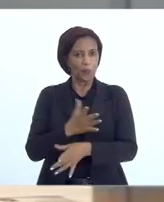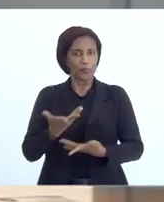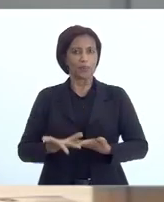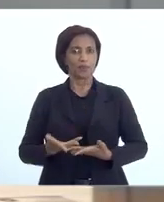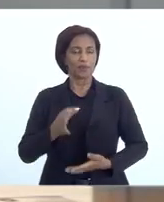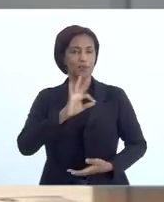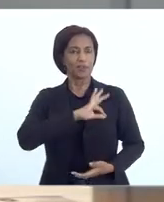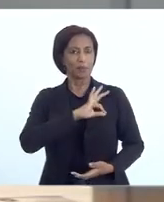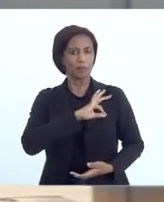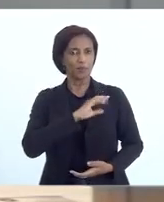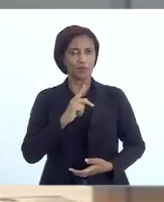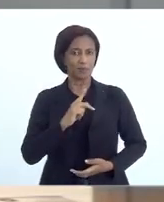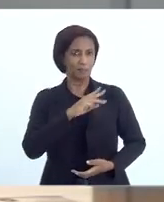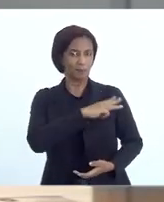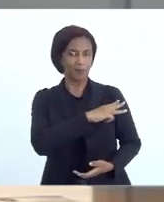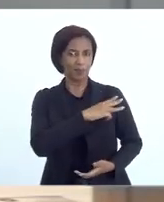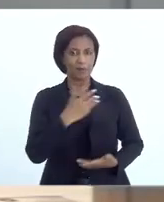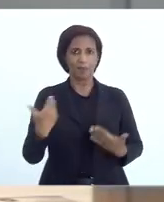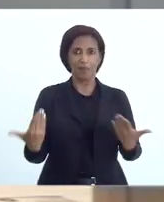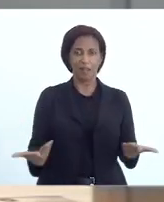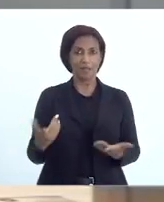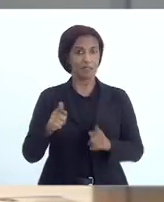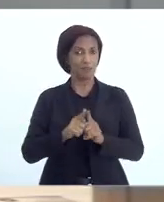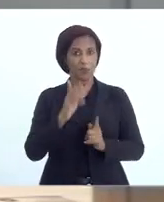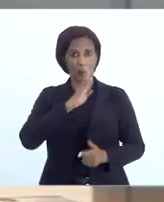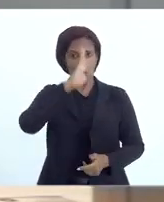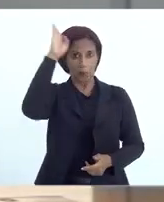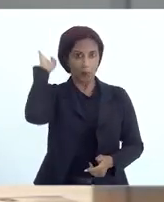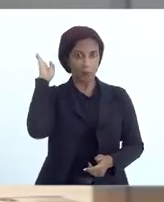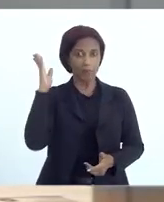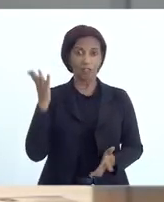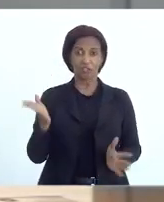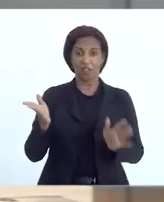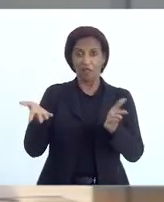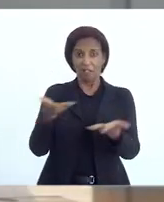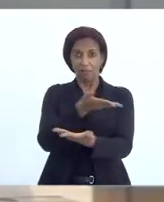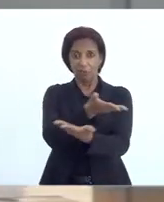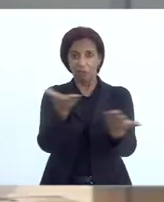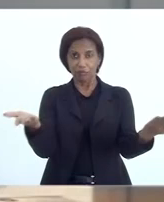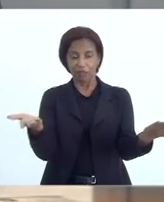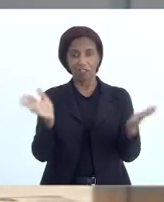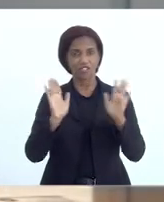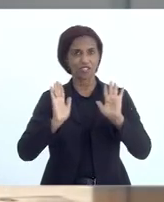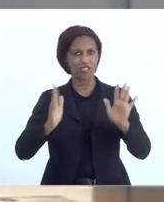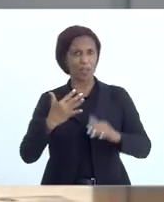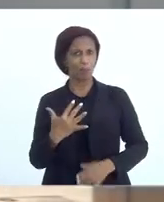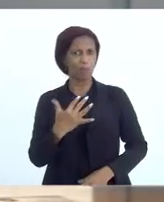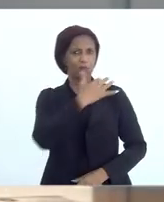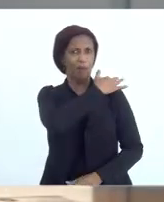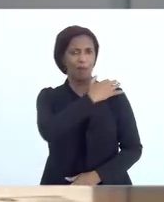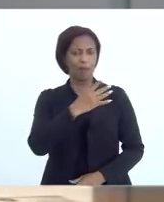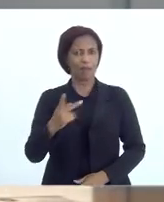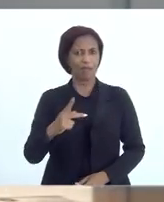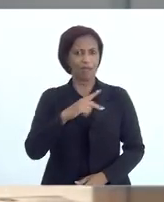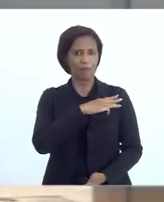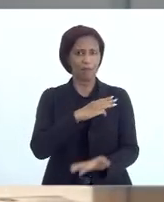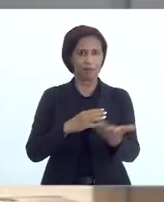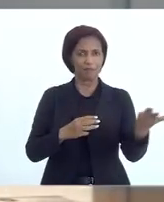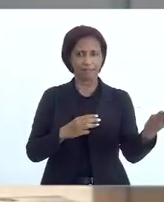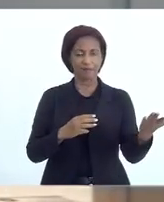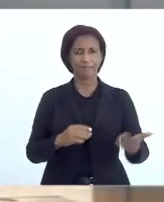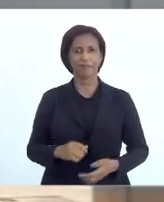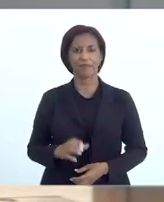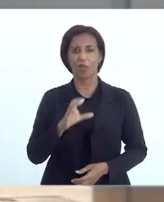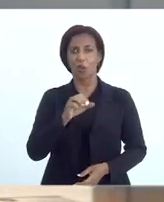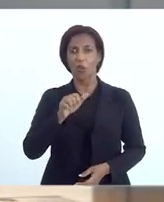da Polícia Militar assim como o corpo de bombeiros haja Vista a presença dos oficiais do estado-maior da polícia militar militar que